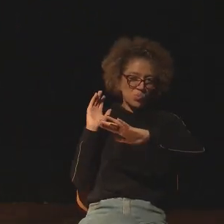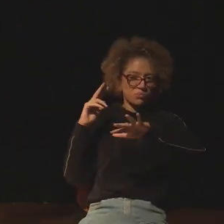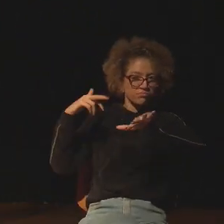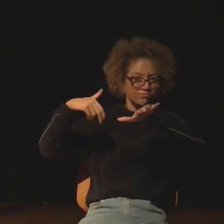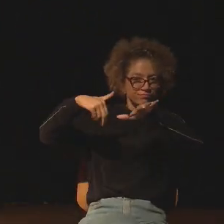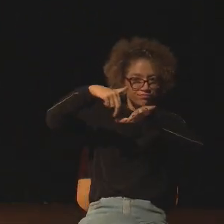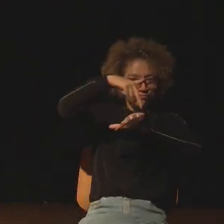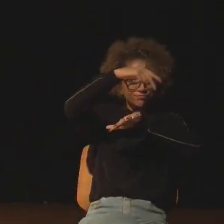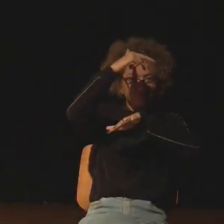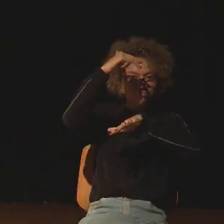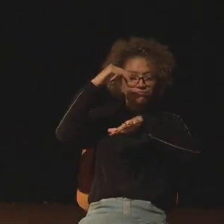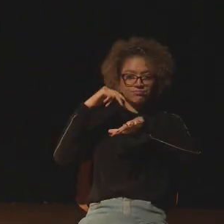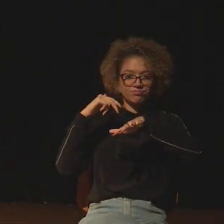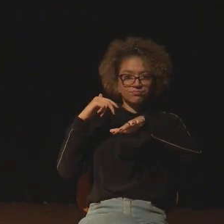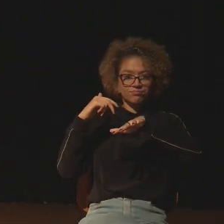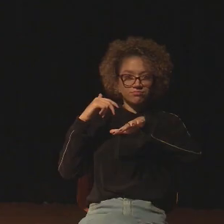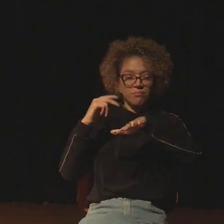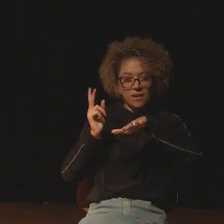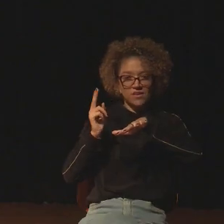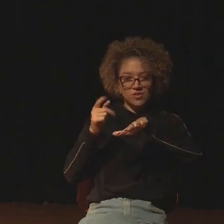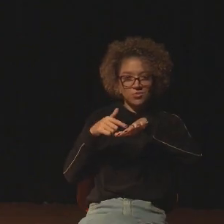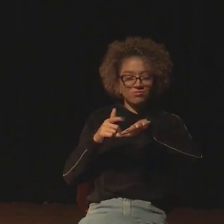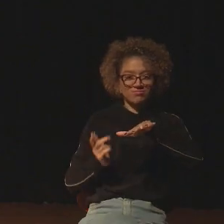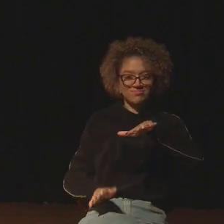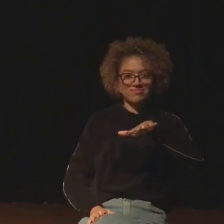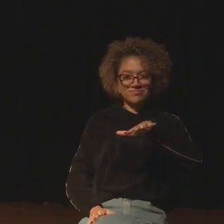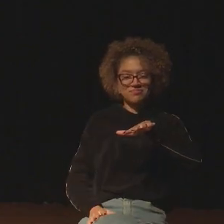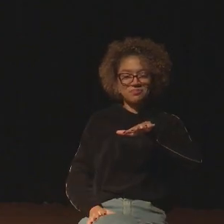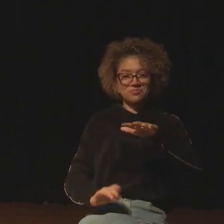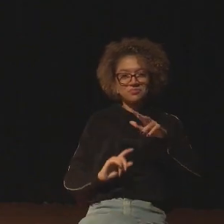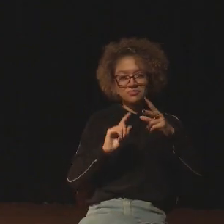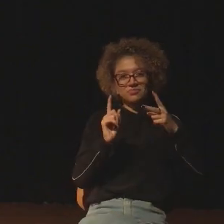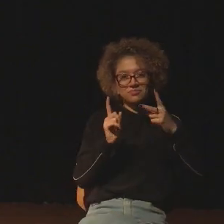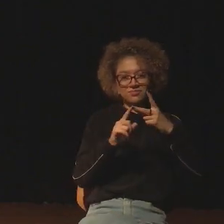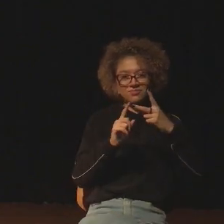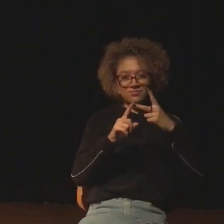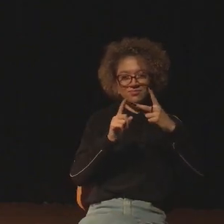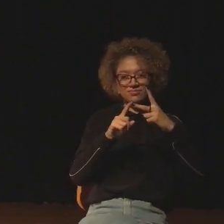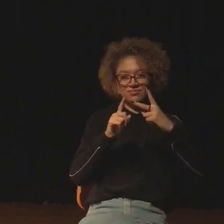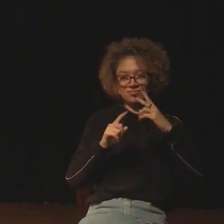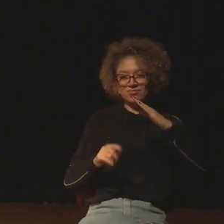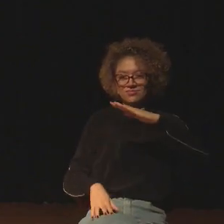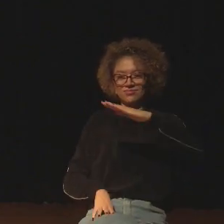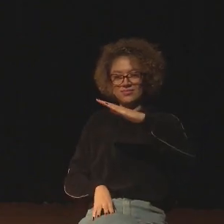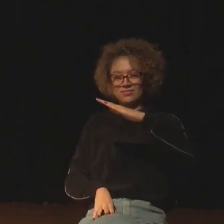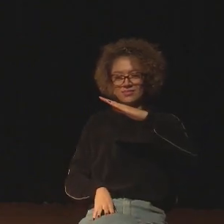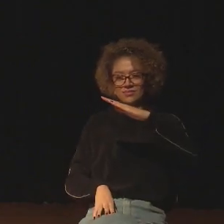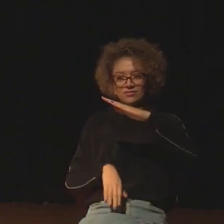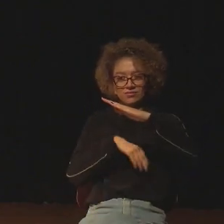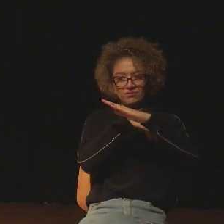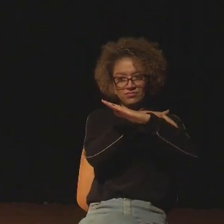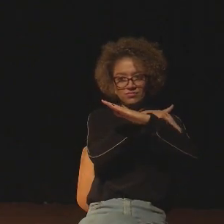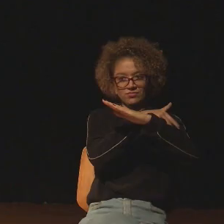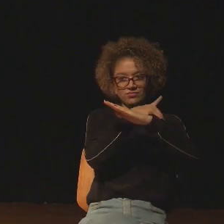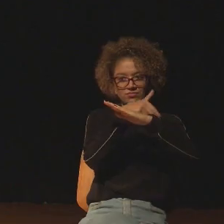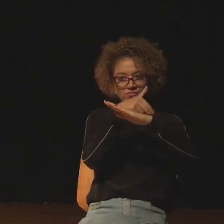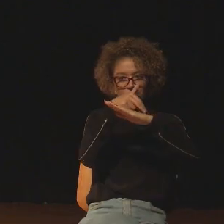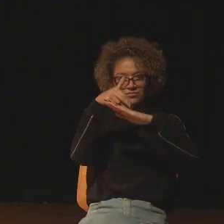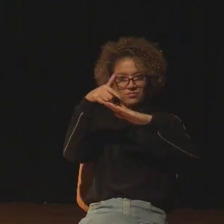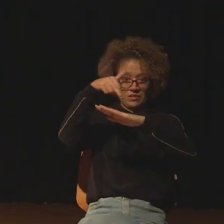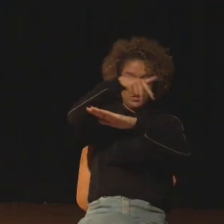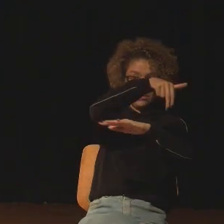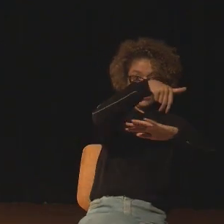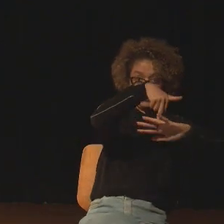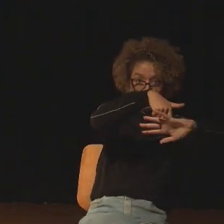degraus de escada mesmo. Depois tem trechos em rampa, que vão fazendo esse zigue-zague, né, tem patamares e trechos em